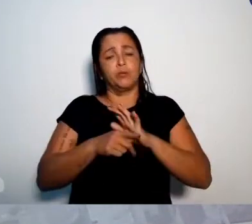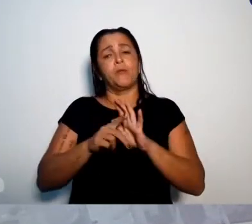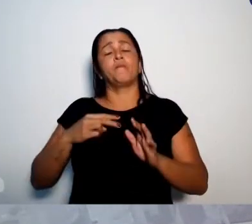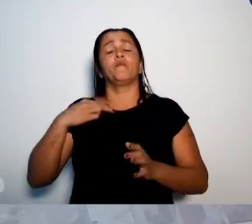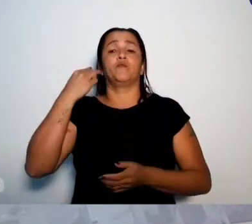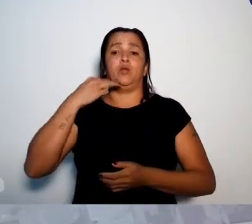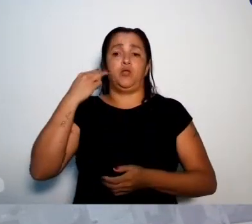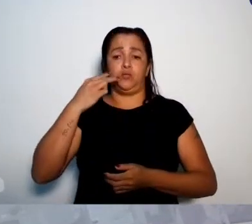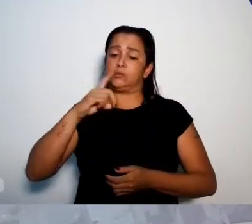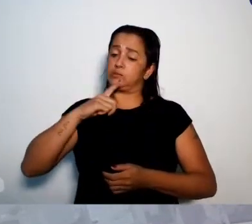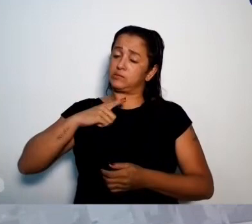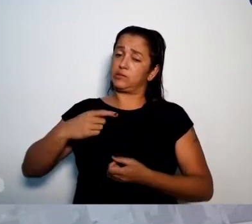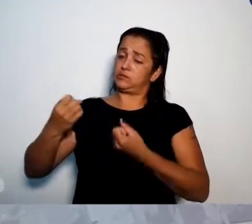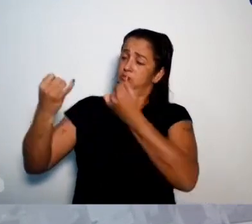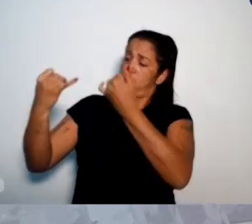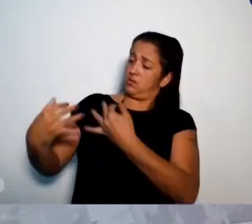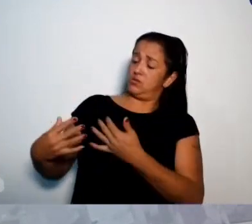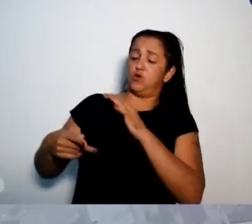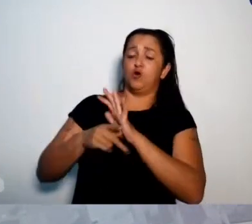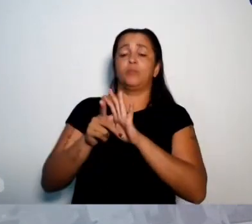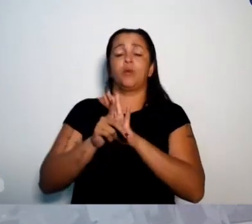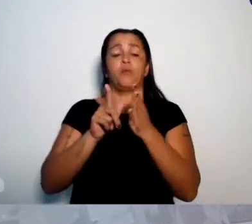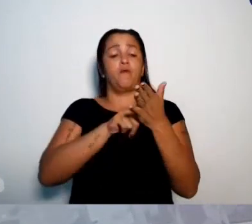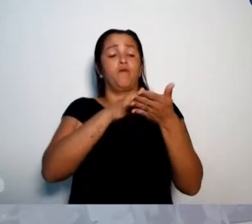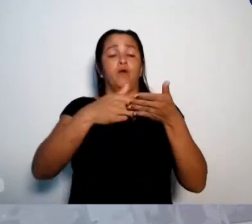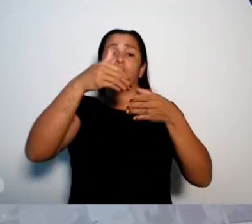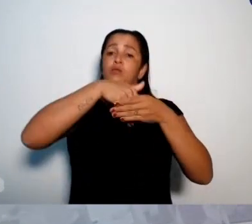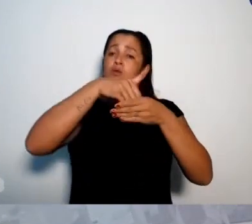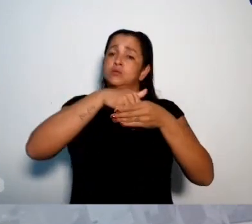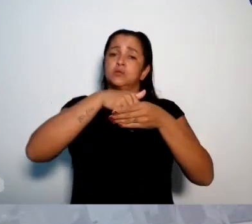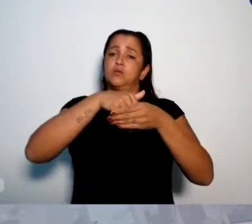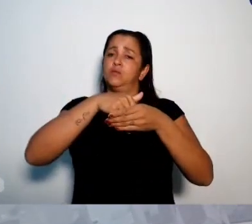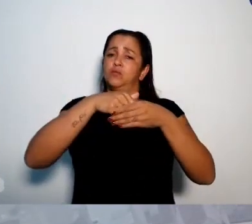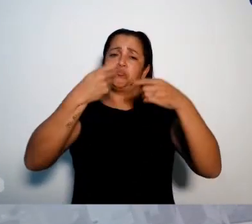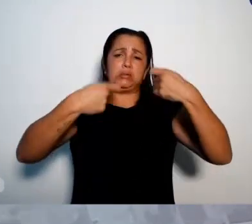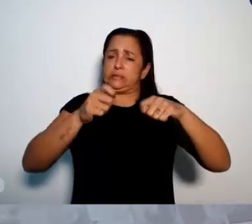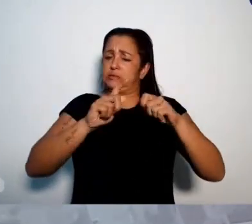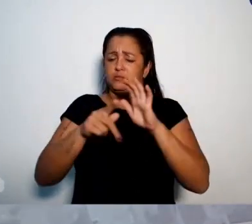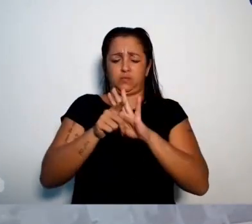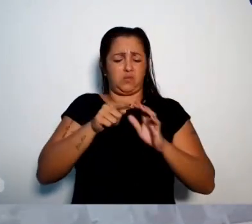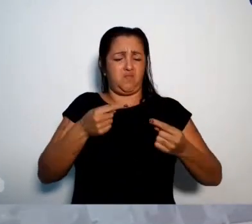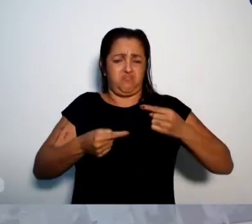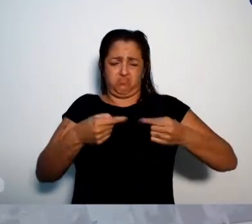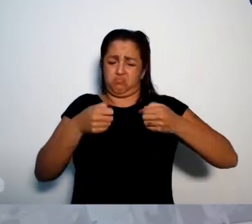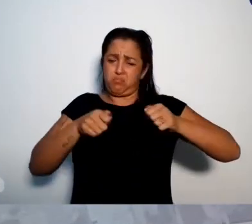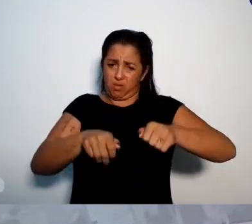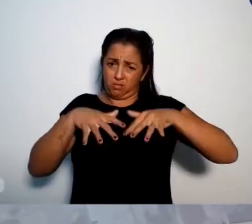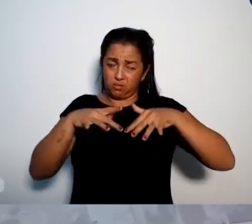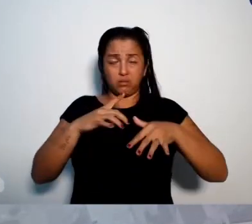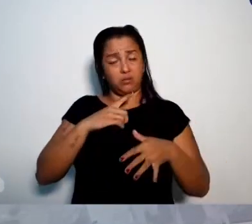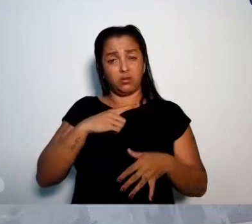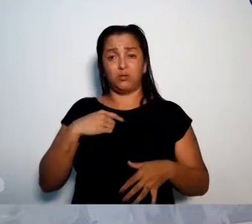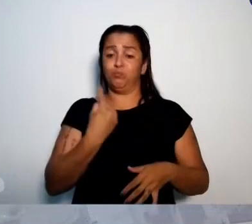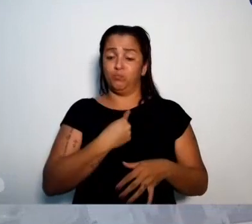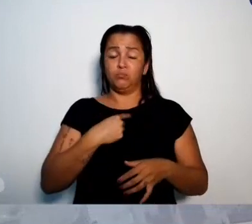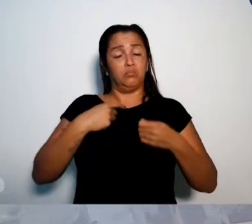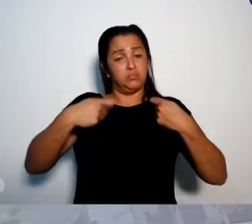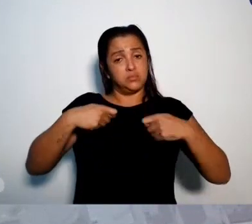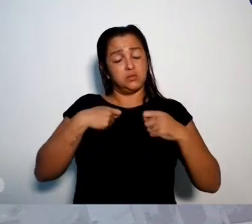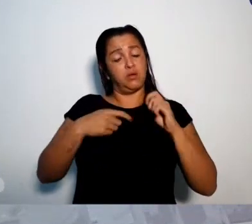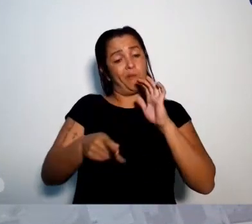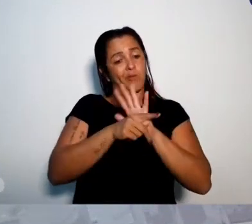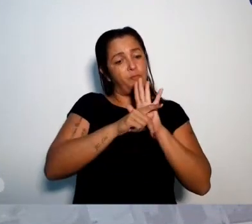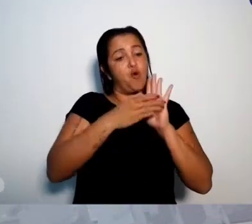destaque deveria valer sem votação do plenário, por isso faço essa discussão para que a gente possa constituir ou não o precedente na noite de